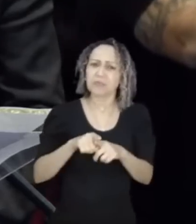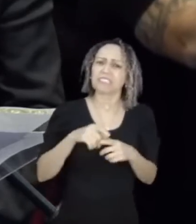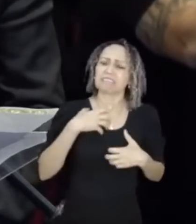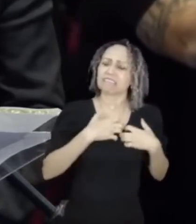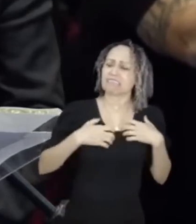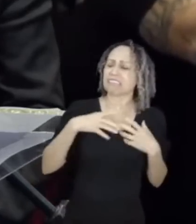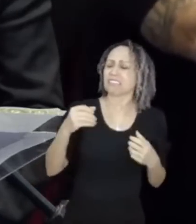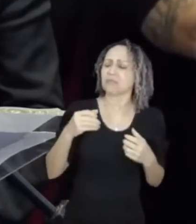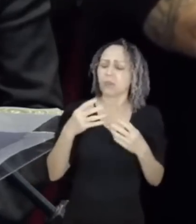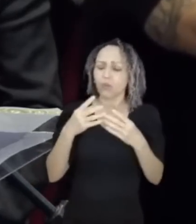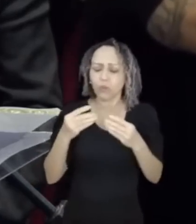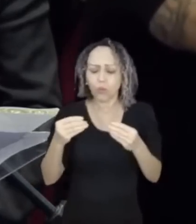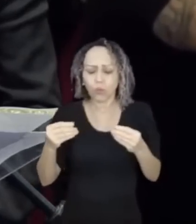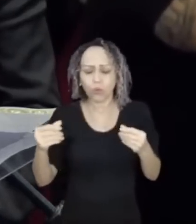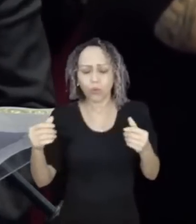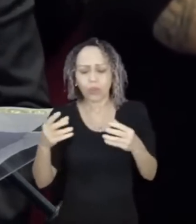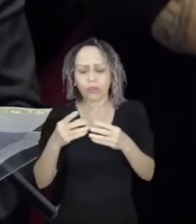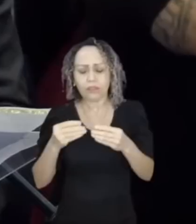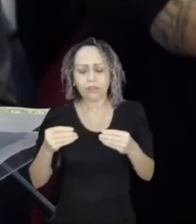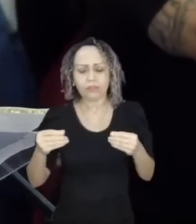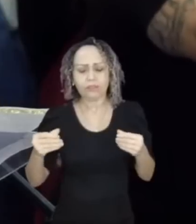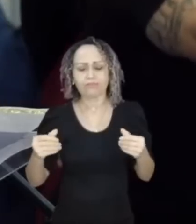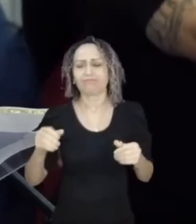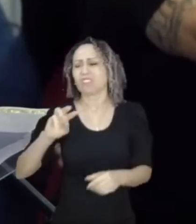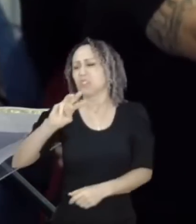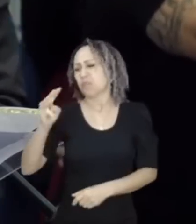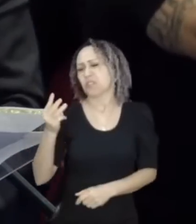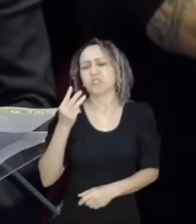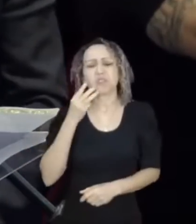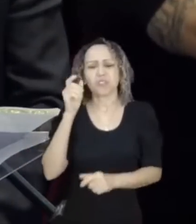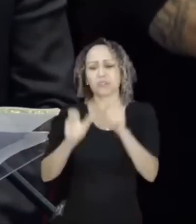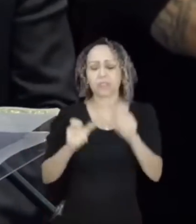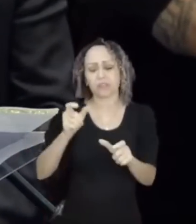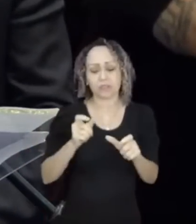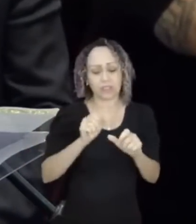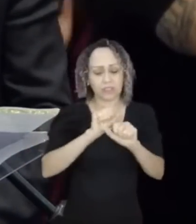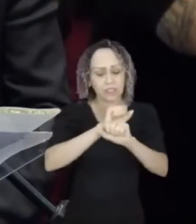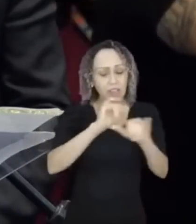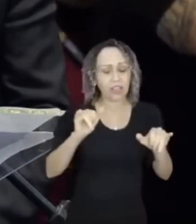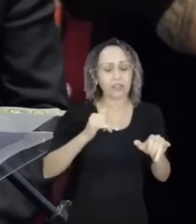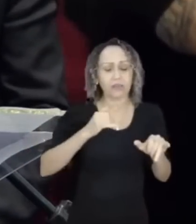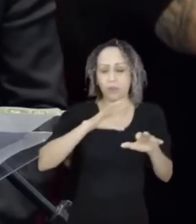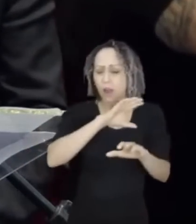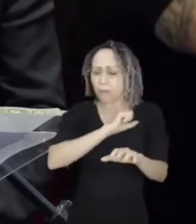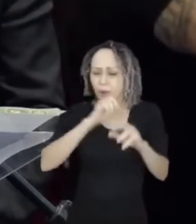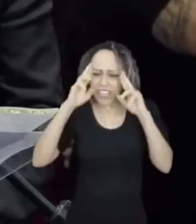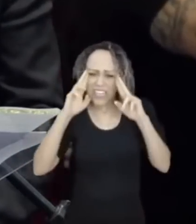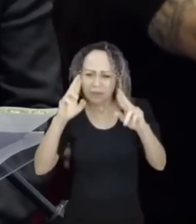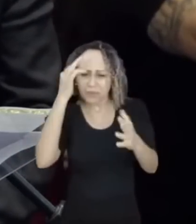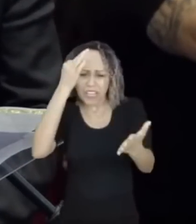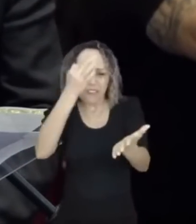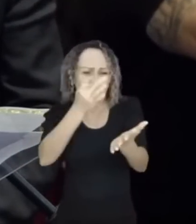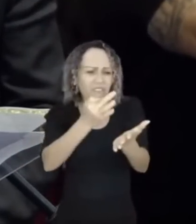pessoas. Declaro meu respeito e minha admiração pela fé, dedicação e amor com que os evangélicos realizam sua